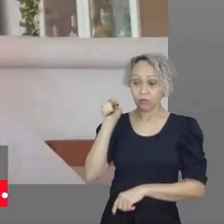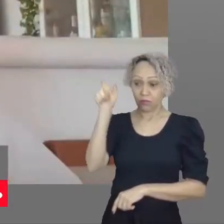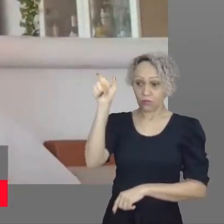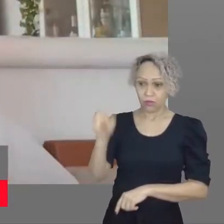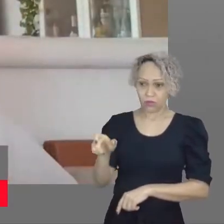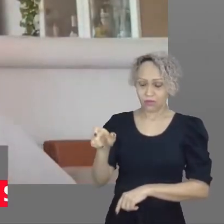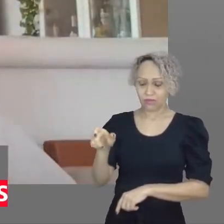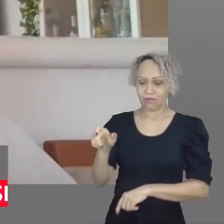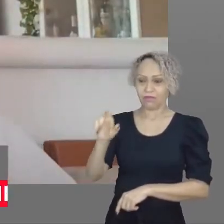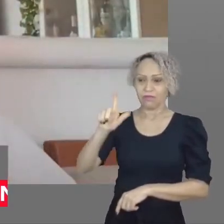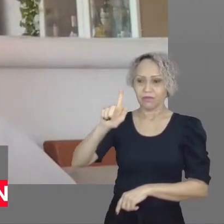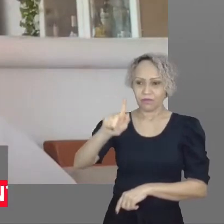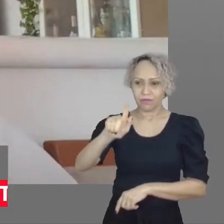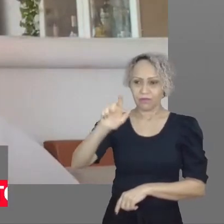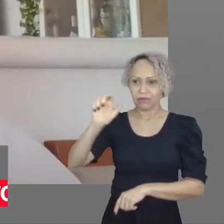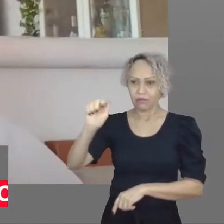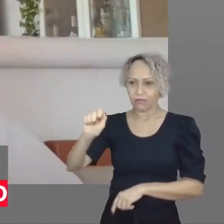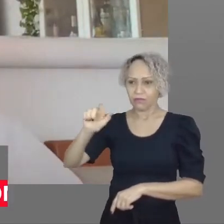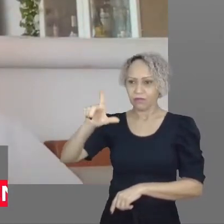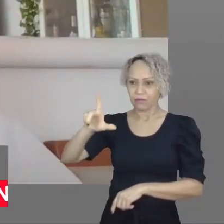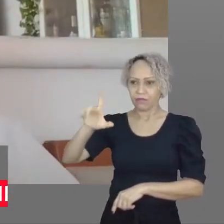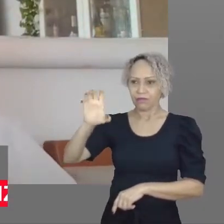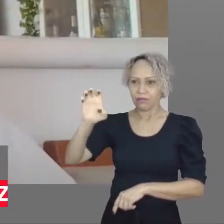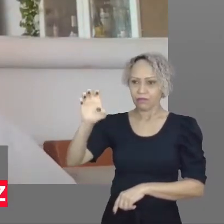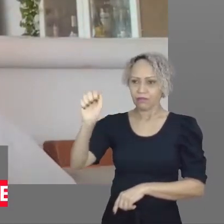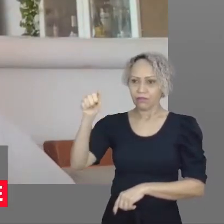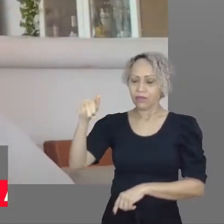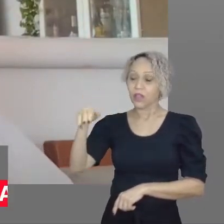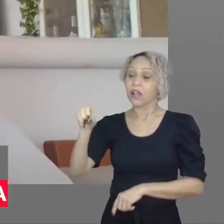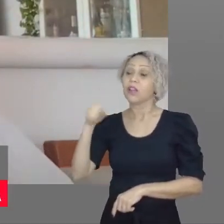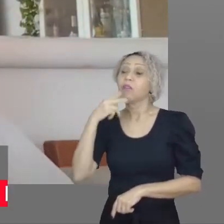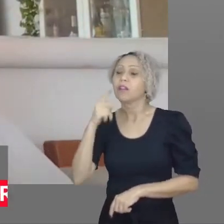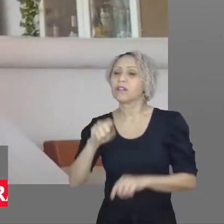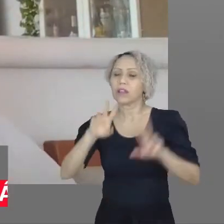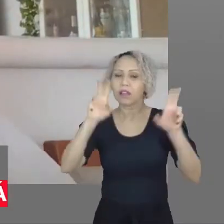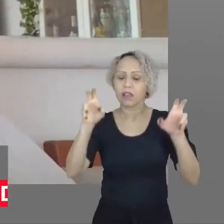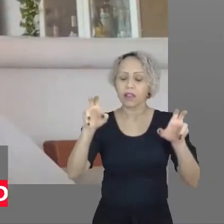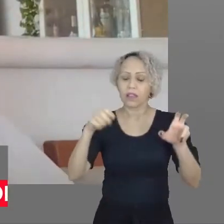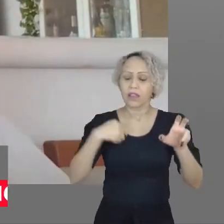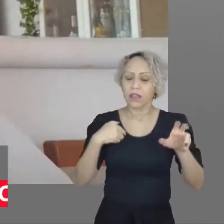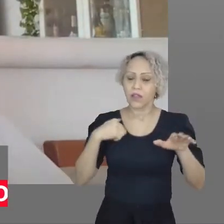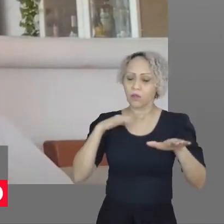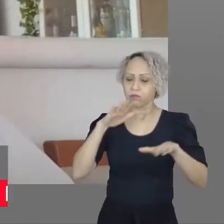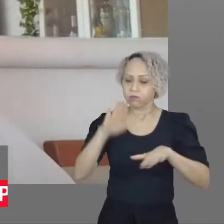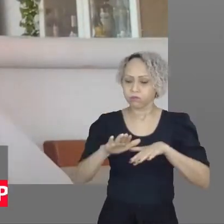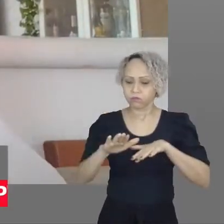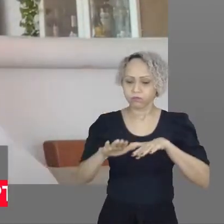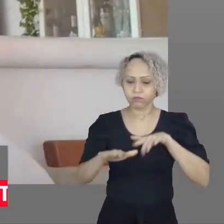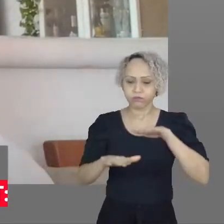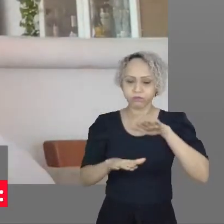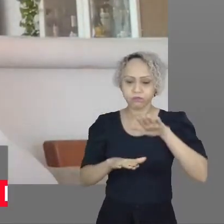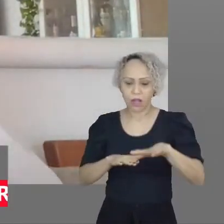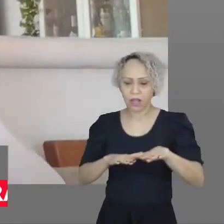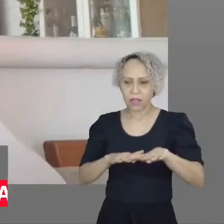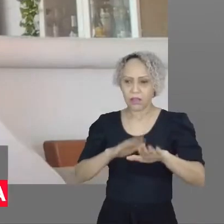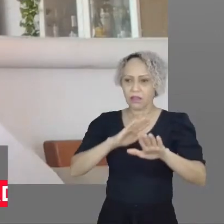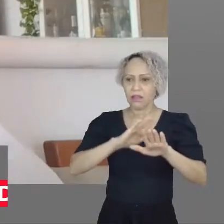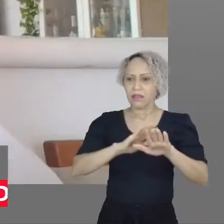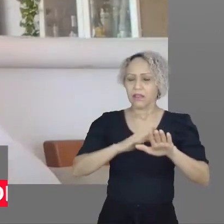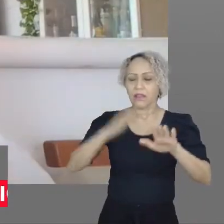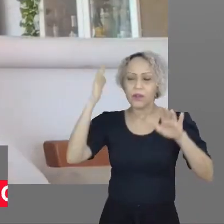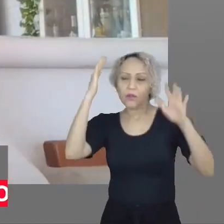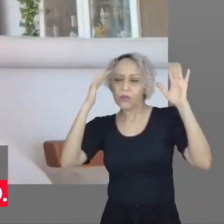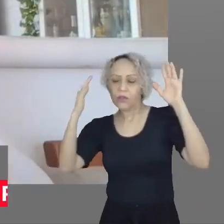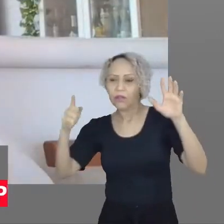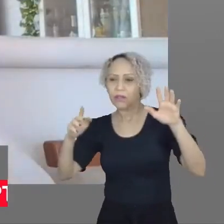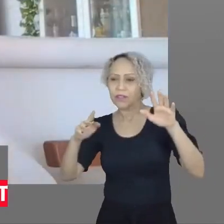tem uma citação muito interessante que ele fala assim: eu ando um passo e a utopia anda um passo. Eu ando 2